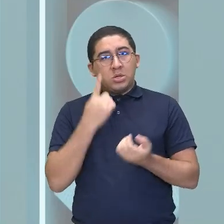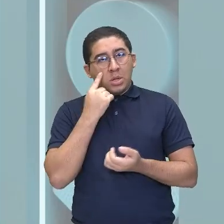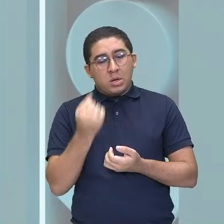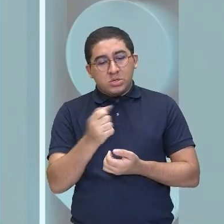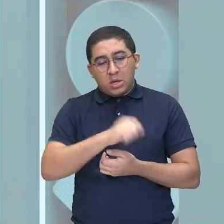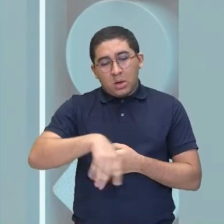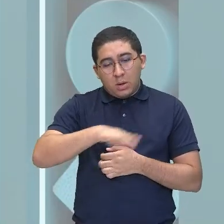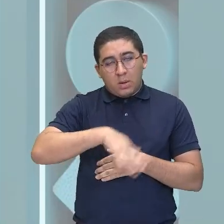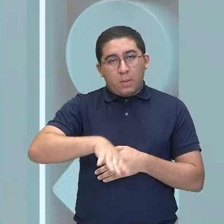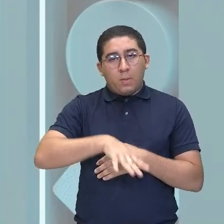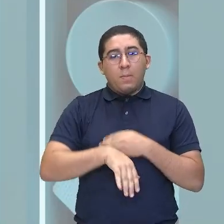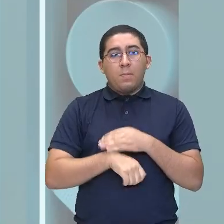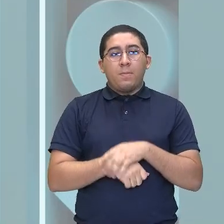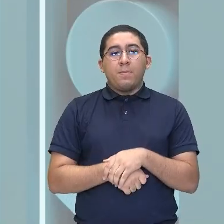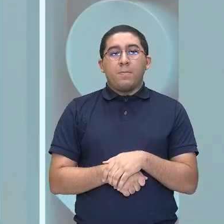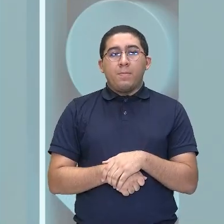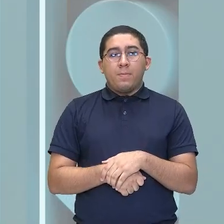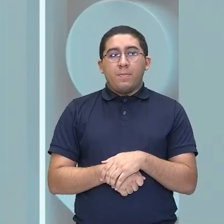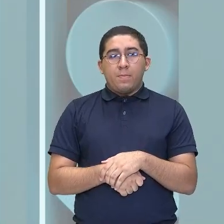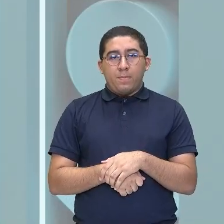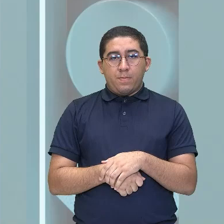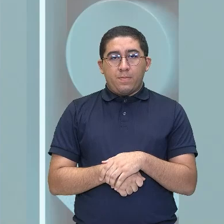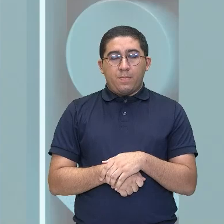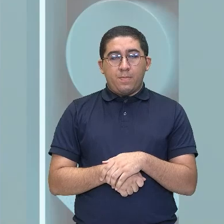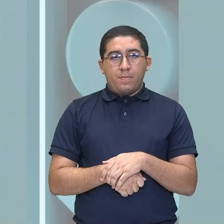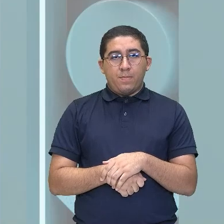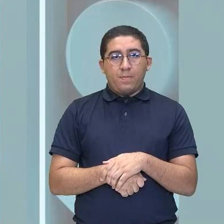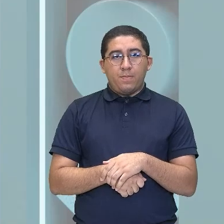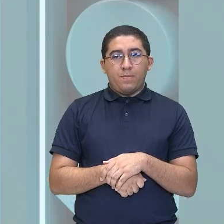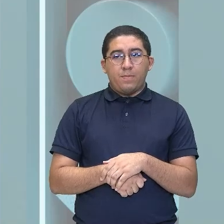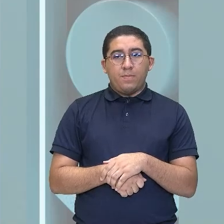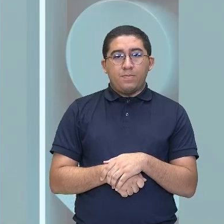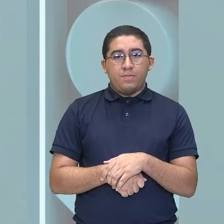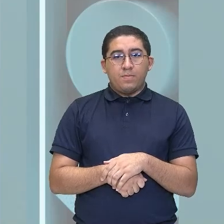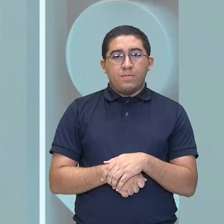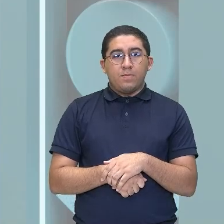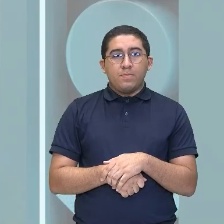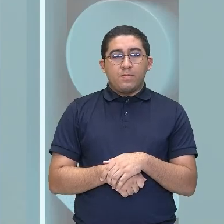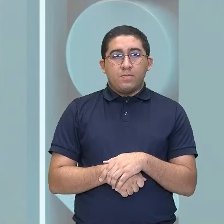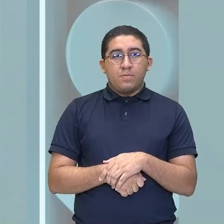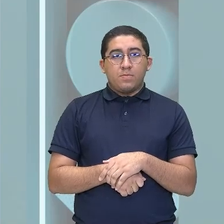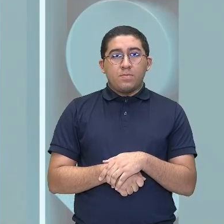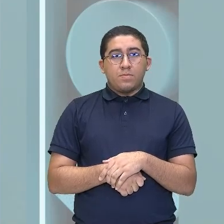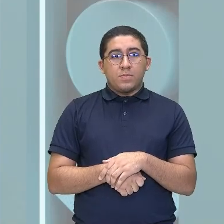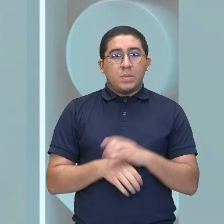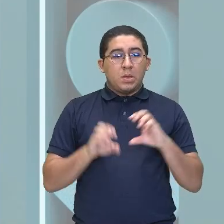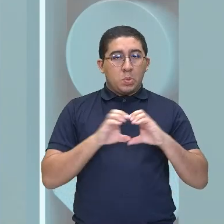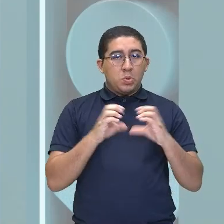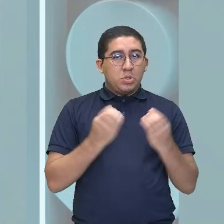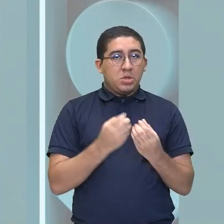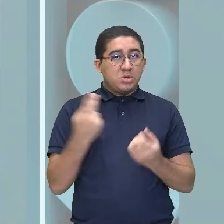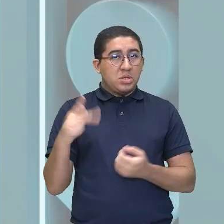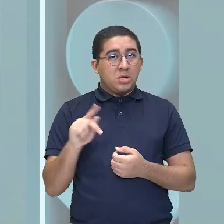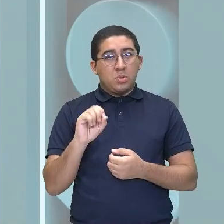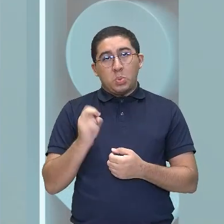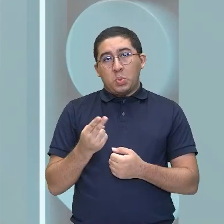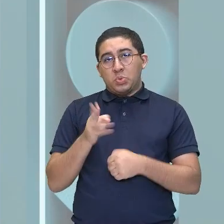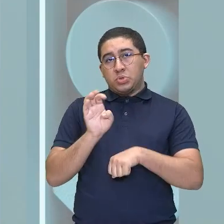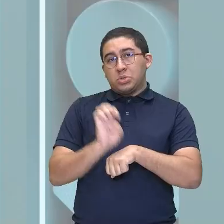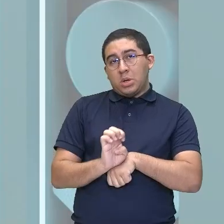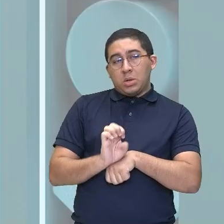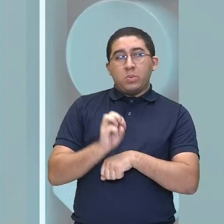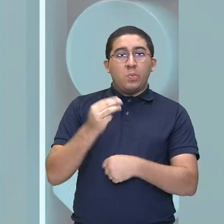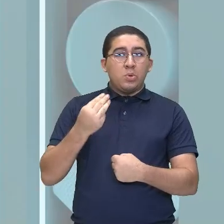geral. Tanto a comunidade a qual ele está, onde ele vive, ou então o estado, o município,